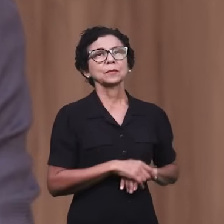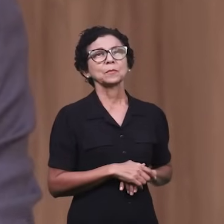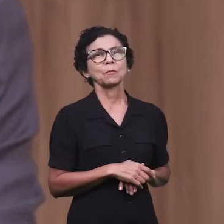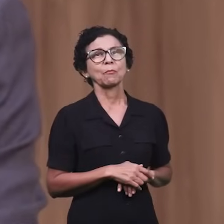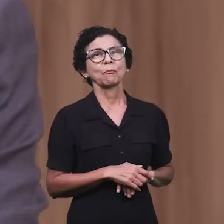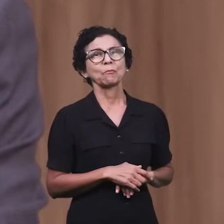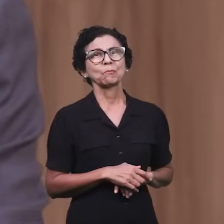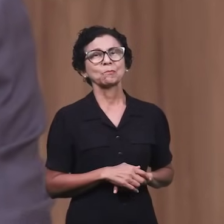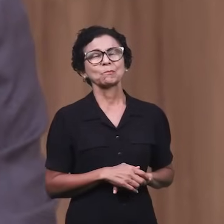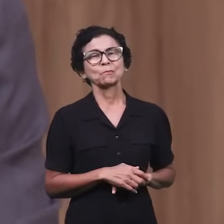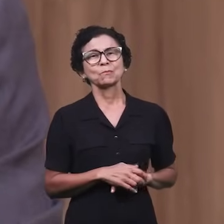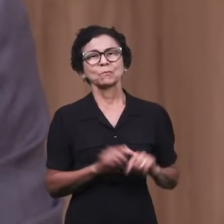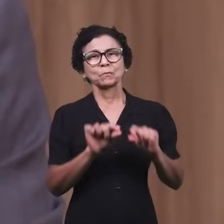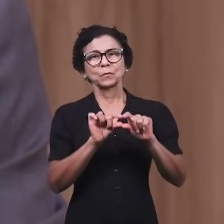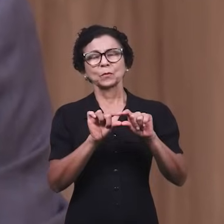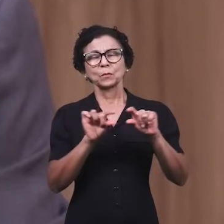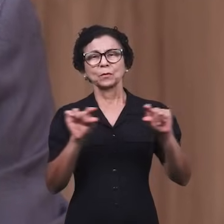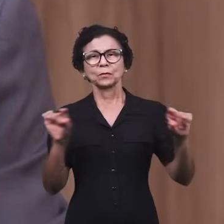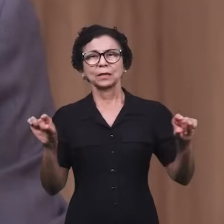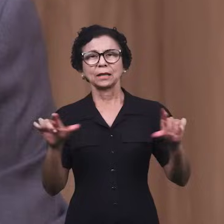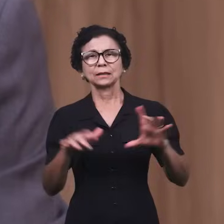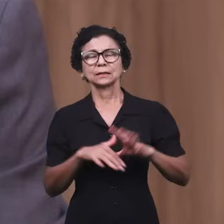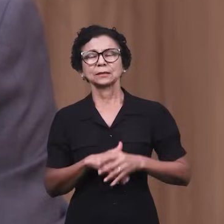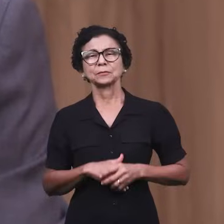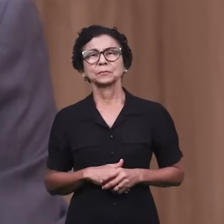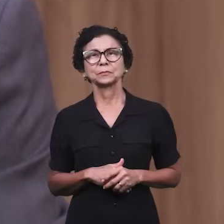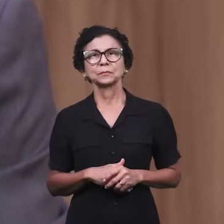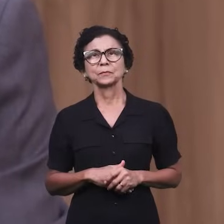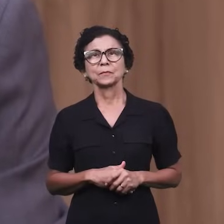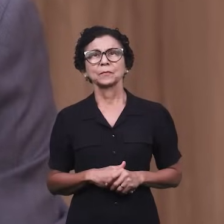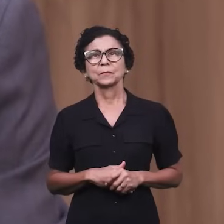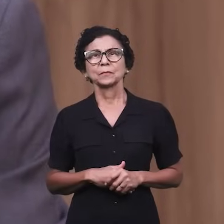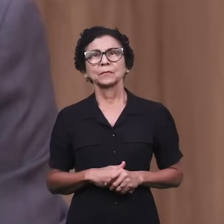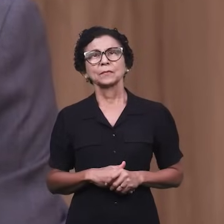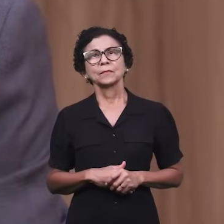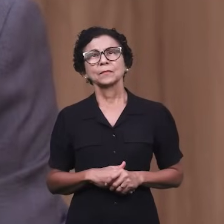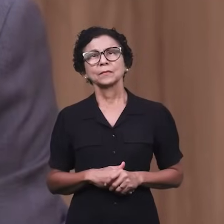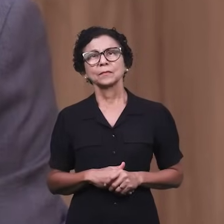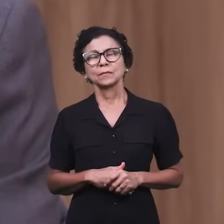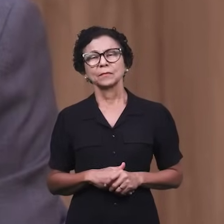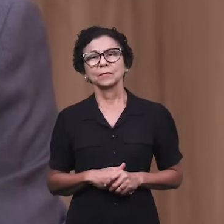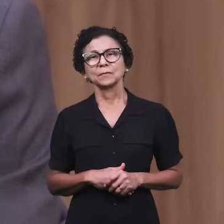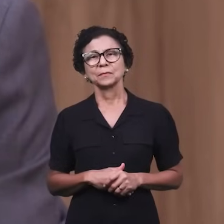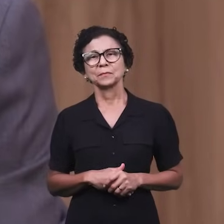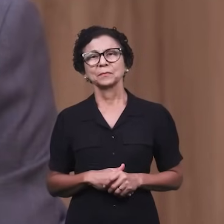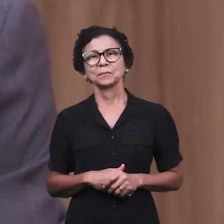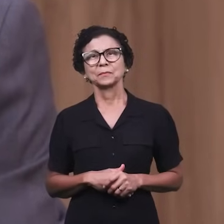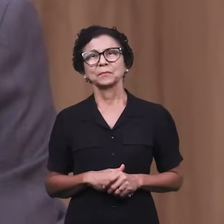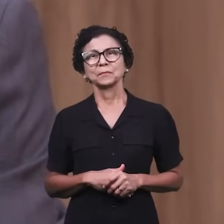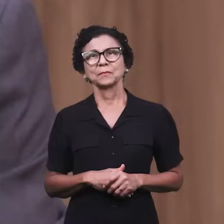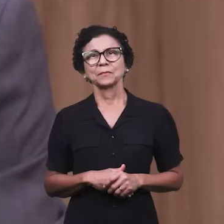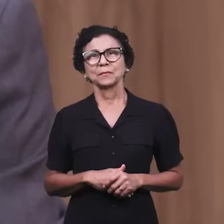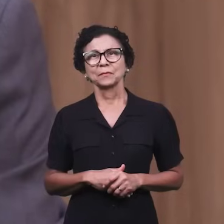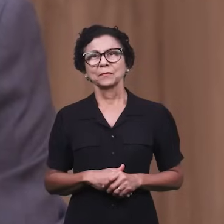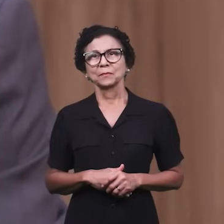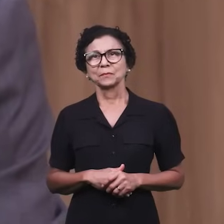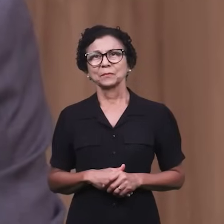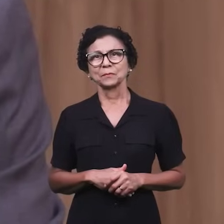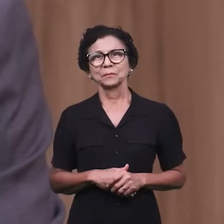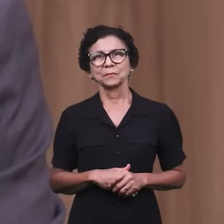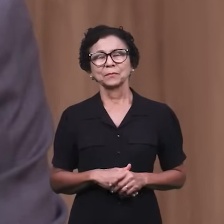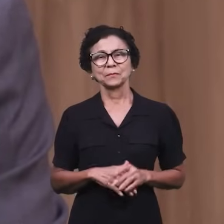com AM de sobre idolatria e aqui a falou o seguinte a obediência assim Como assim como